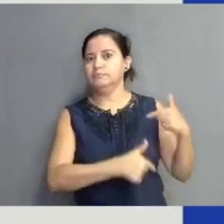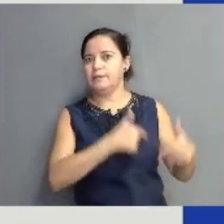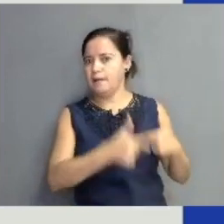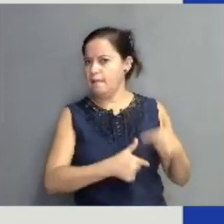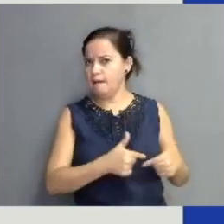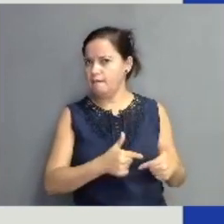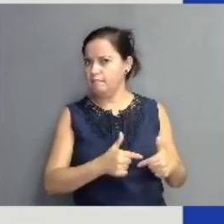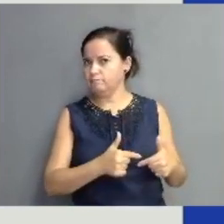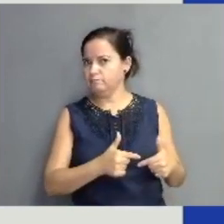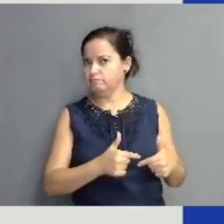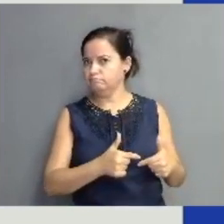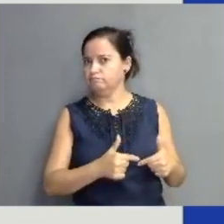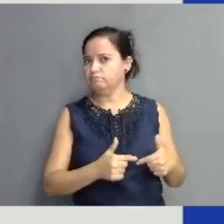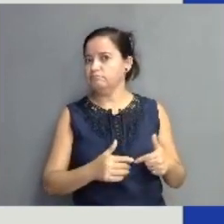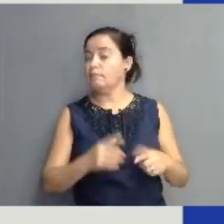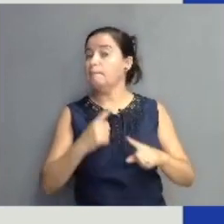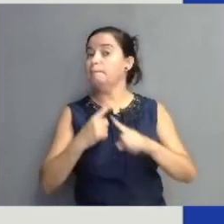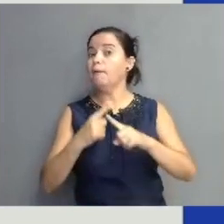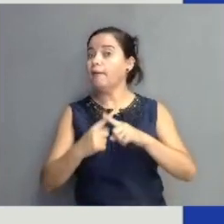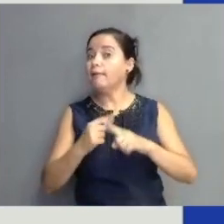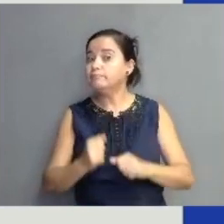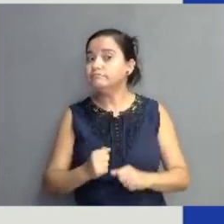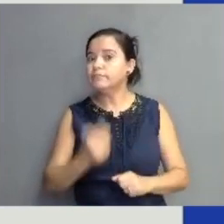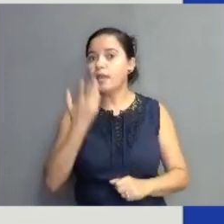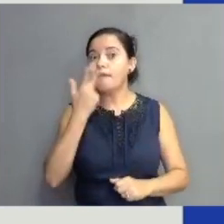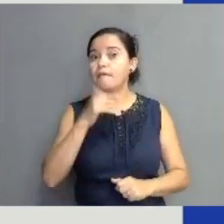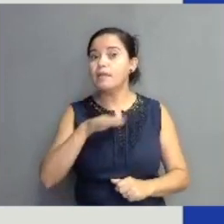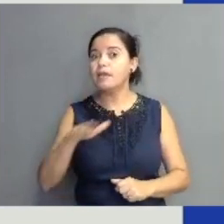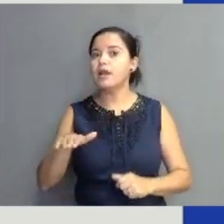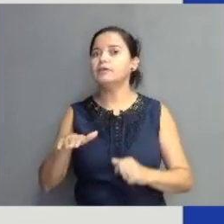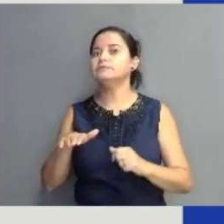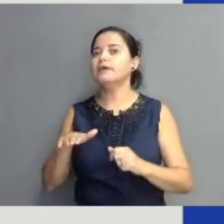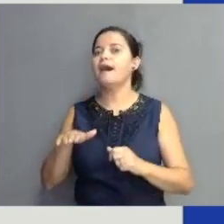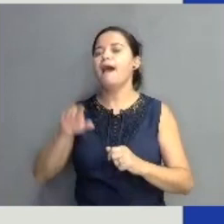simples, porque ela está muito ocupada sendo criança.